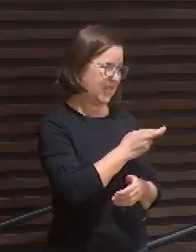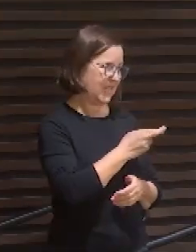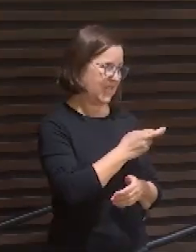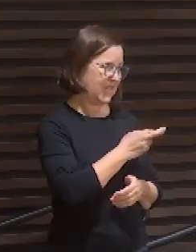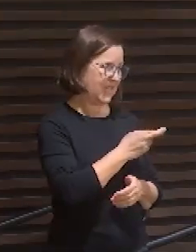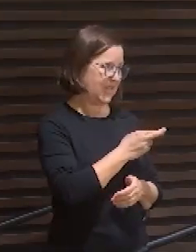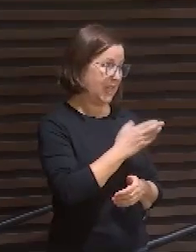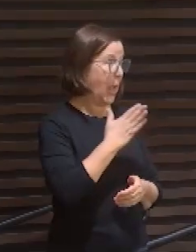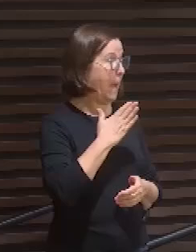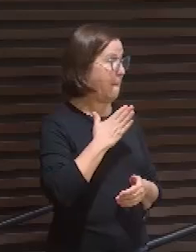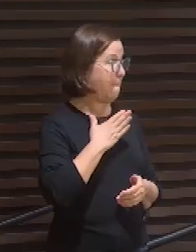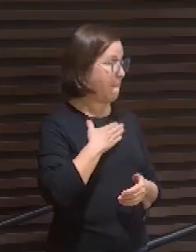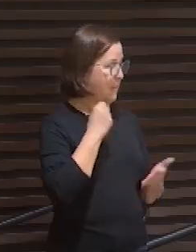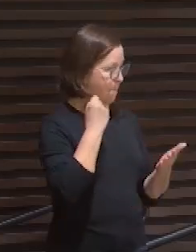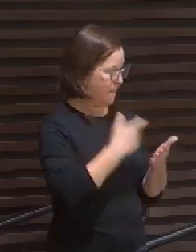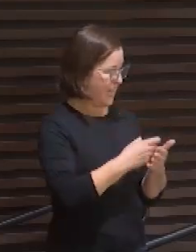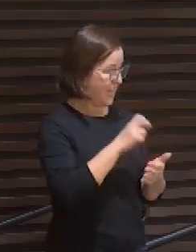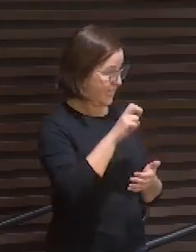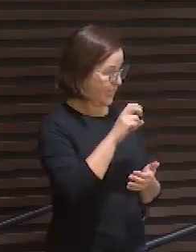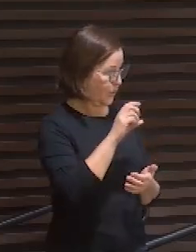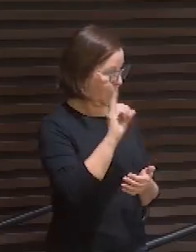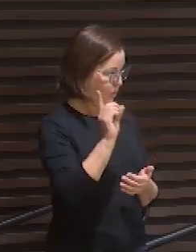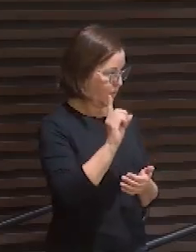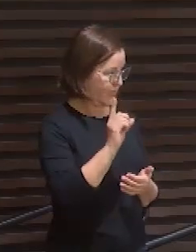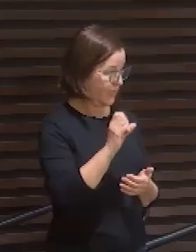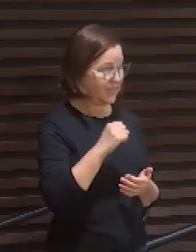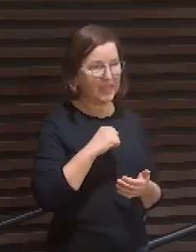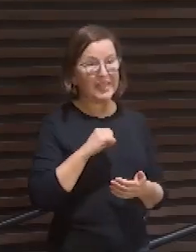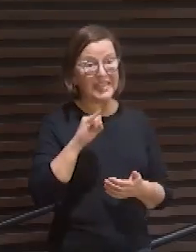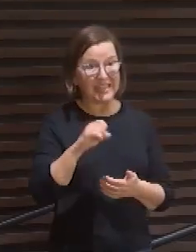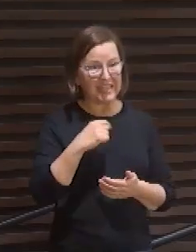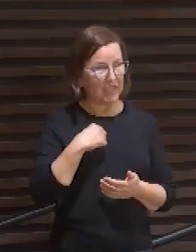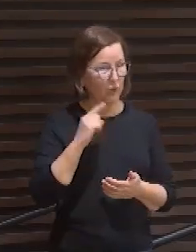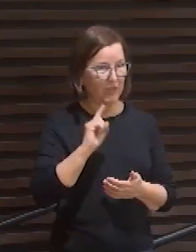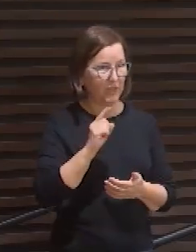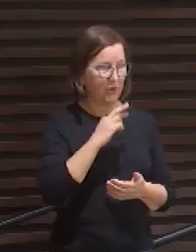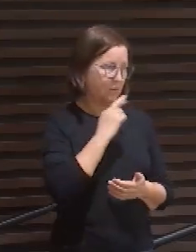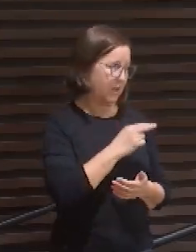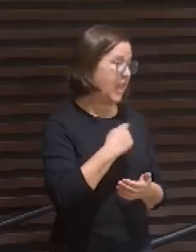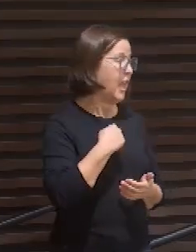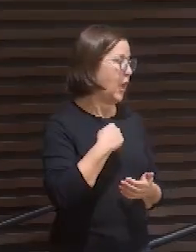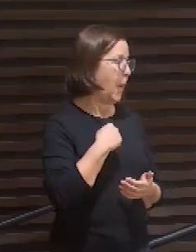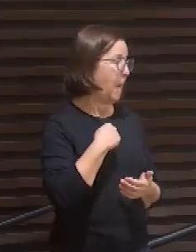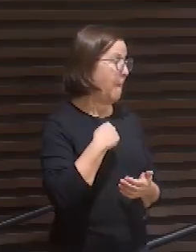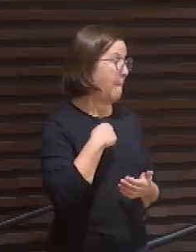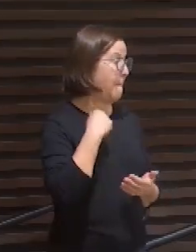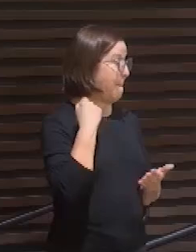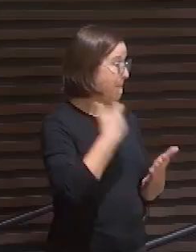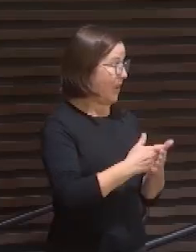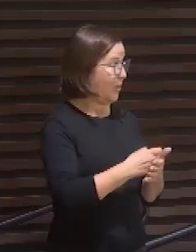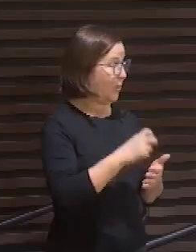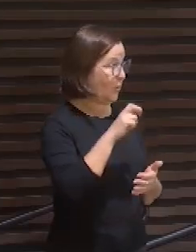você me paga $5. Se eu não lhe responder, eu lhe pago $500.